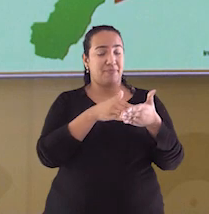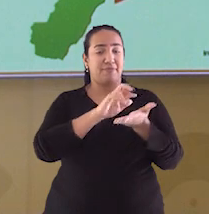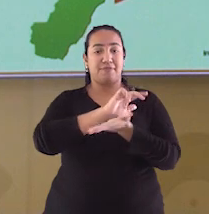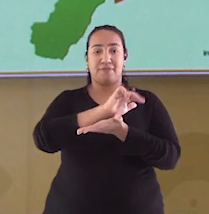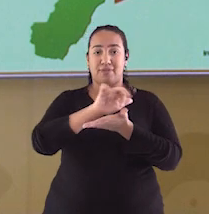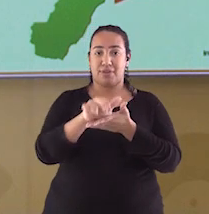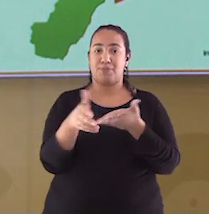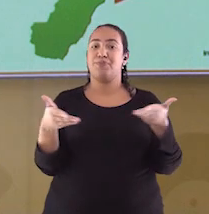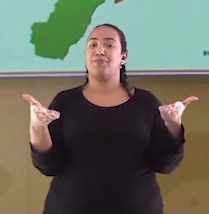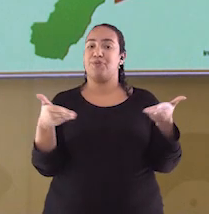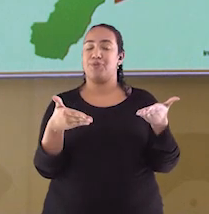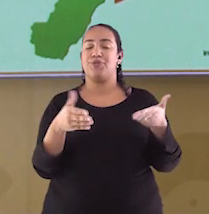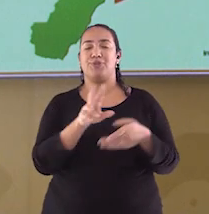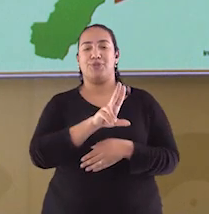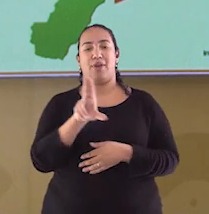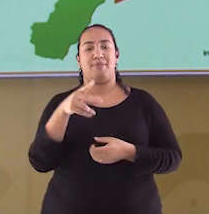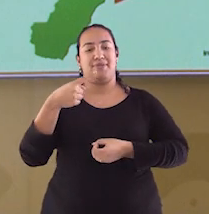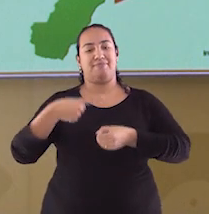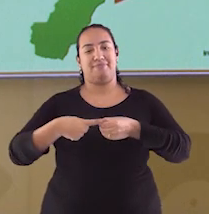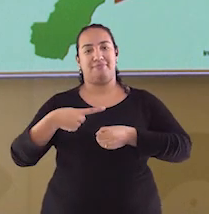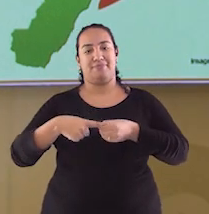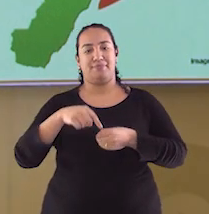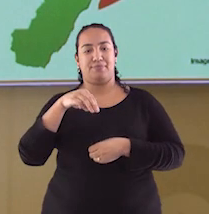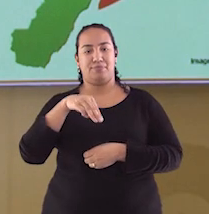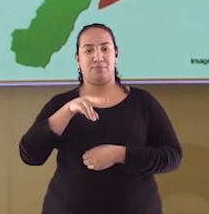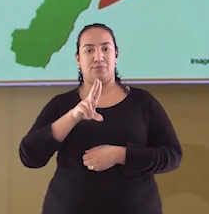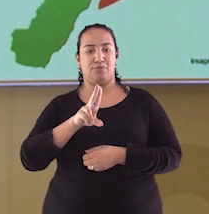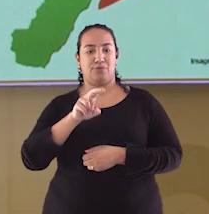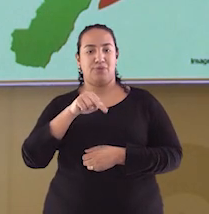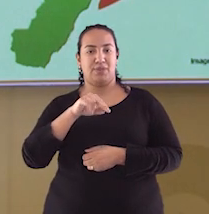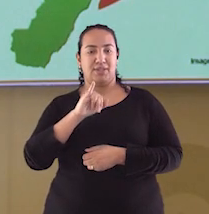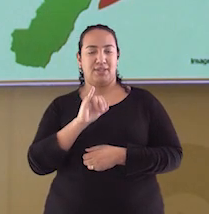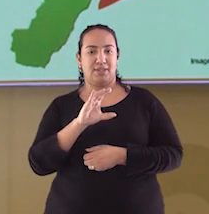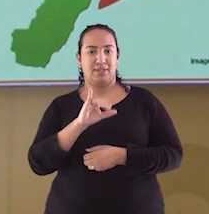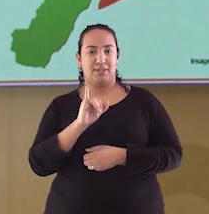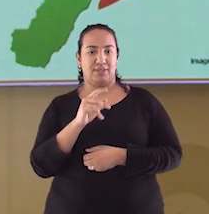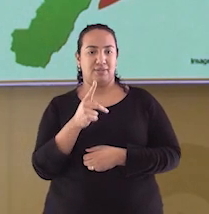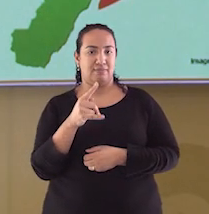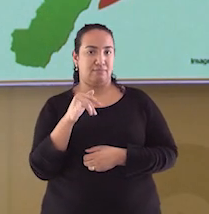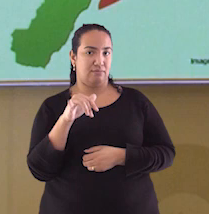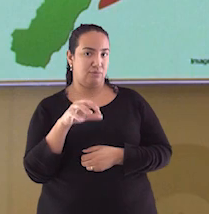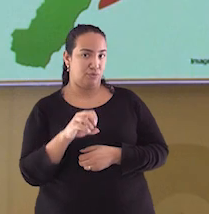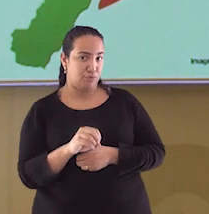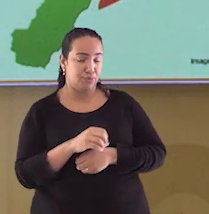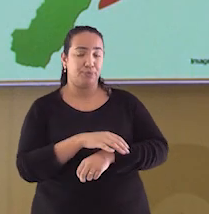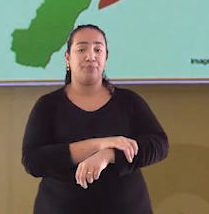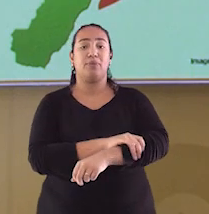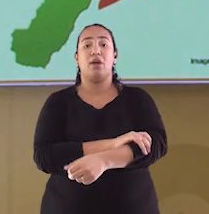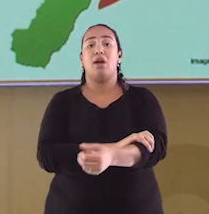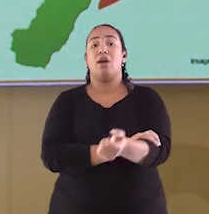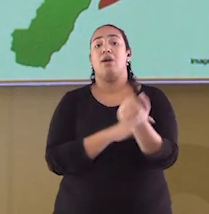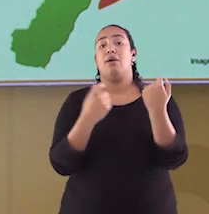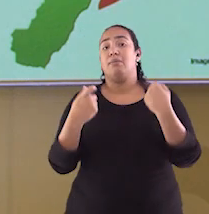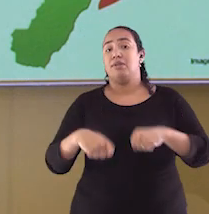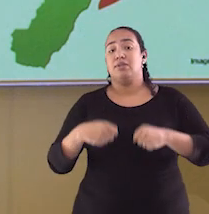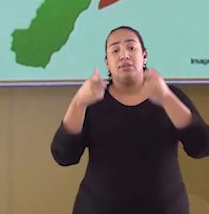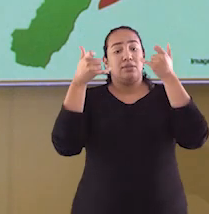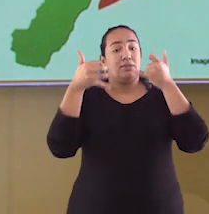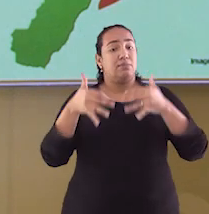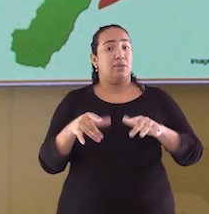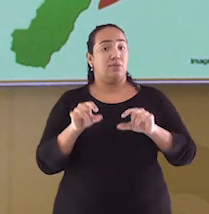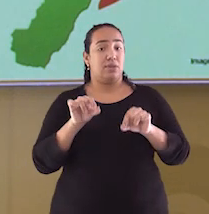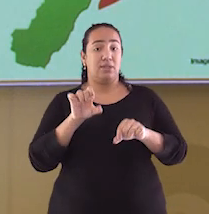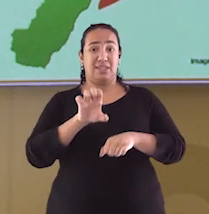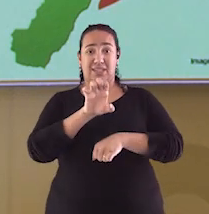que hoje chamamos de município. Precisamos destacar aqui que o estado começou a crescer